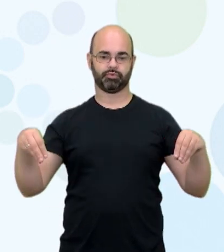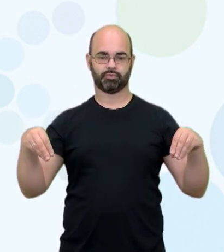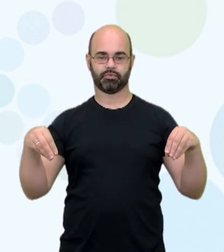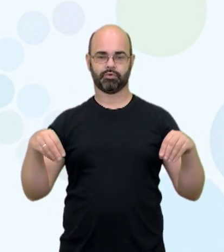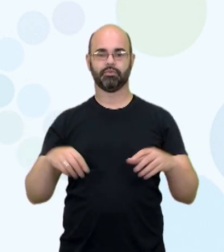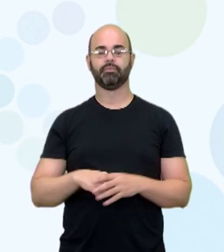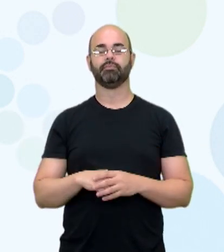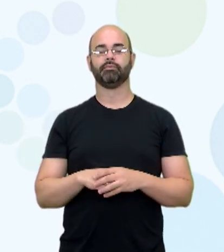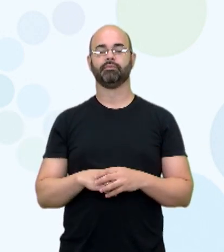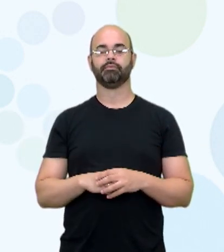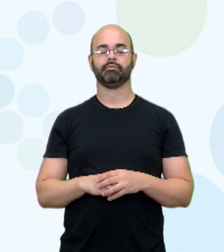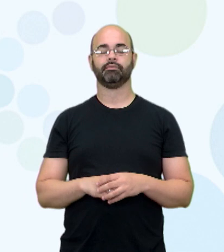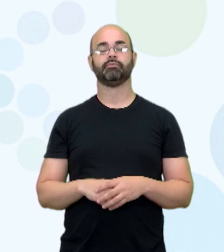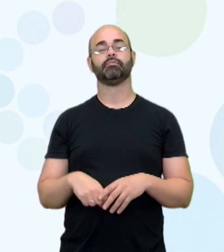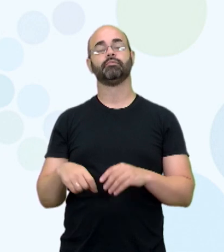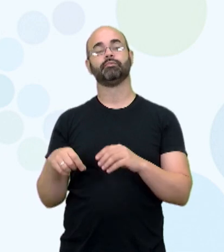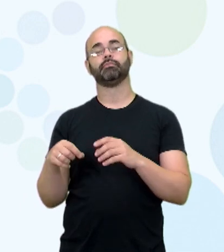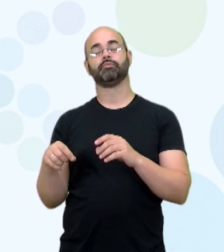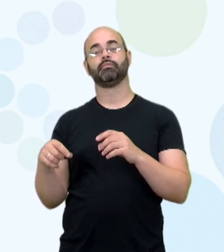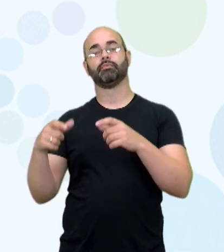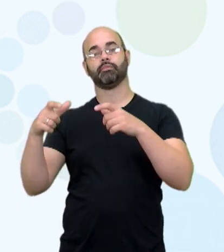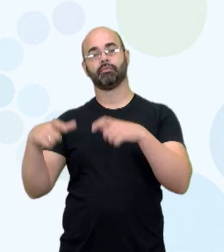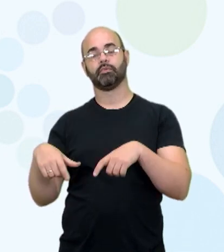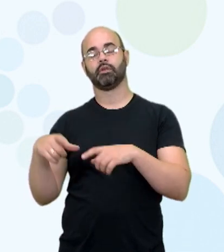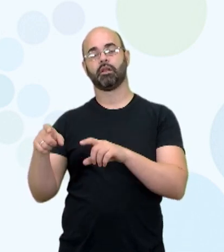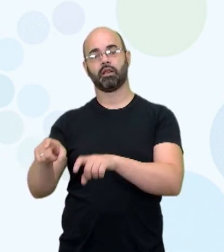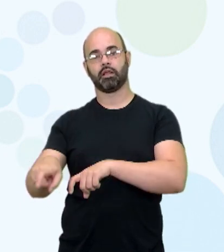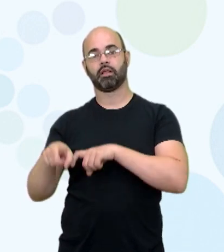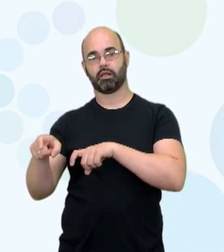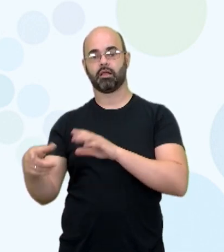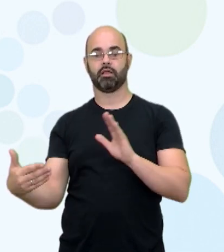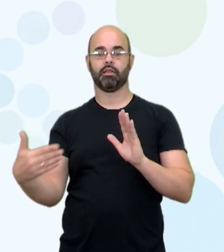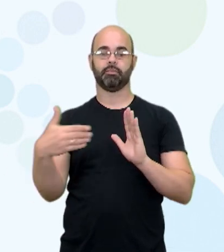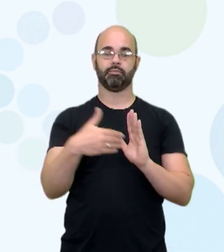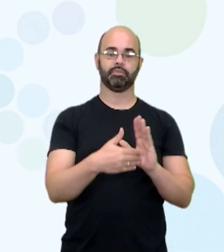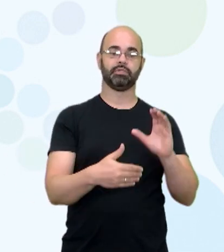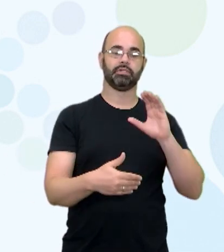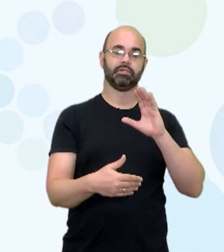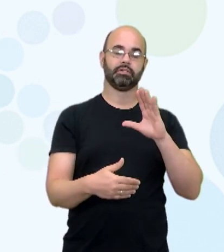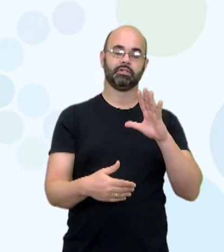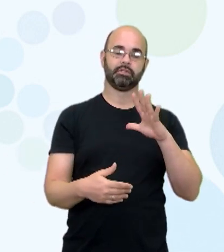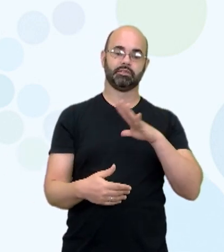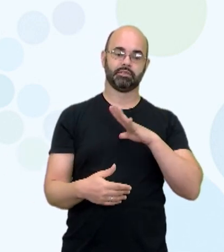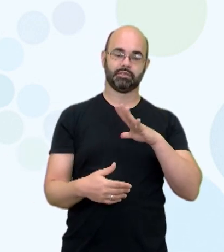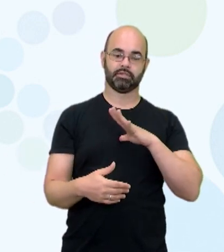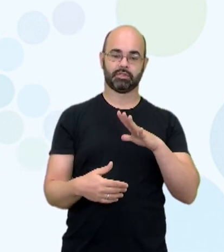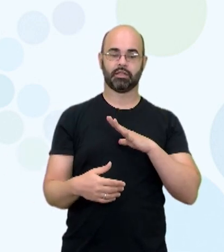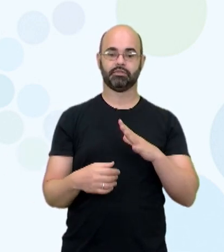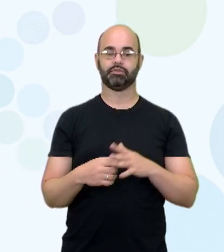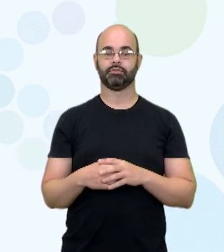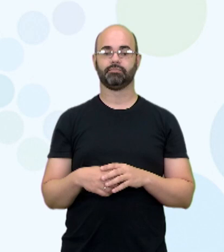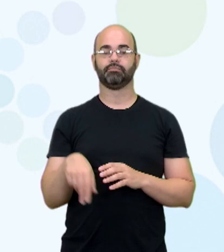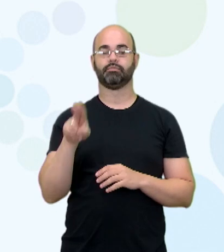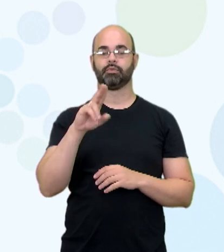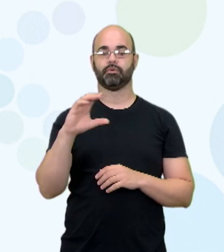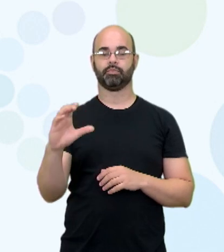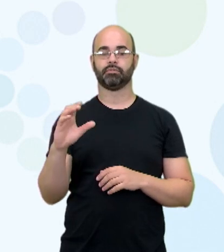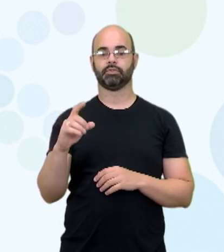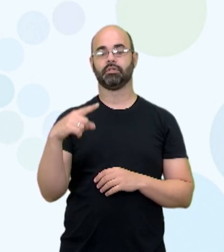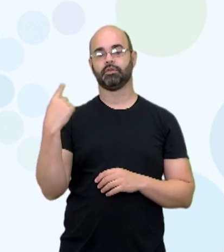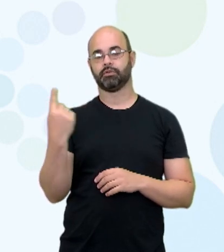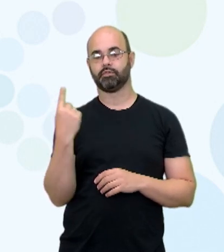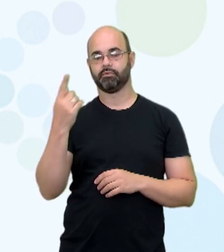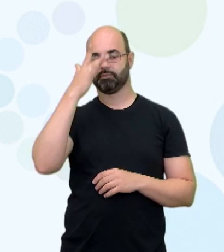cidade. A unidade curricular é a unidade curricular 1, o indivíduo e o ambiente. E, novamente, o nosso componente curricular que nós vamos ver